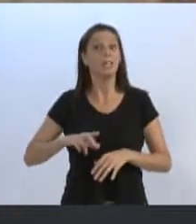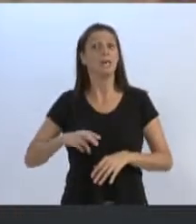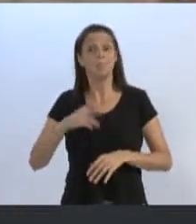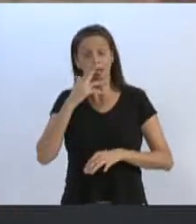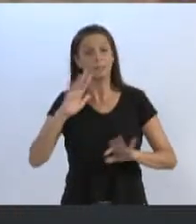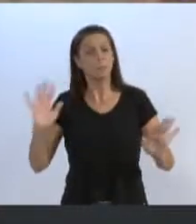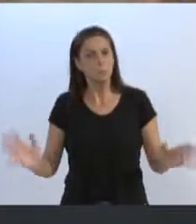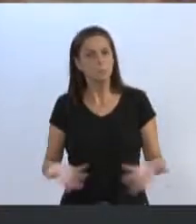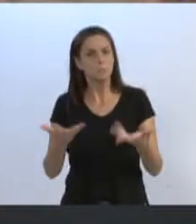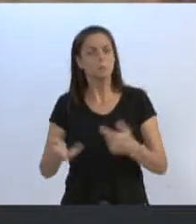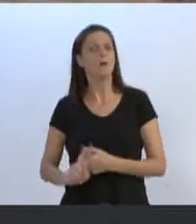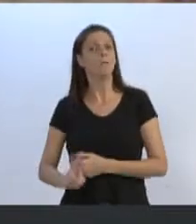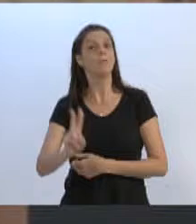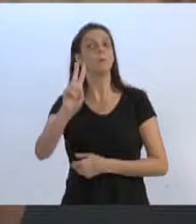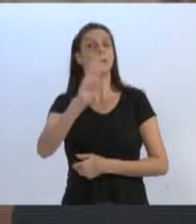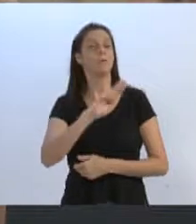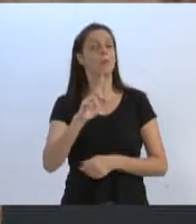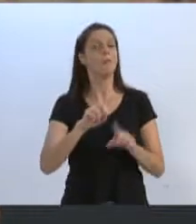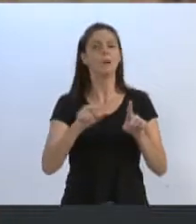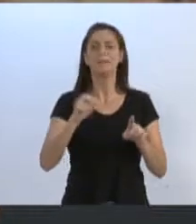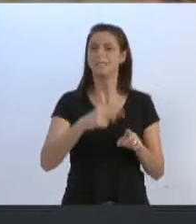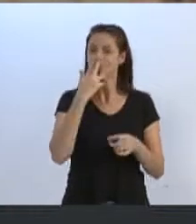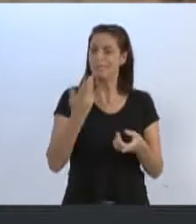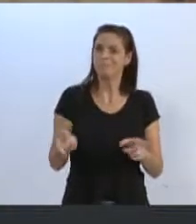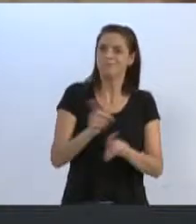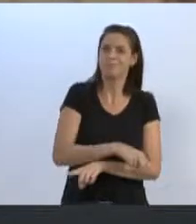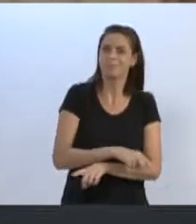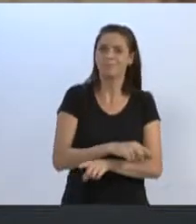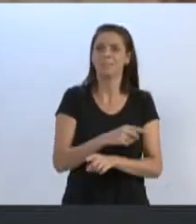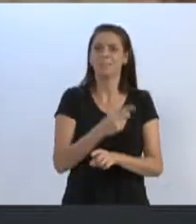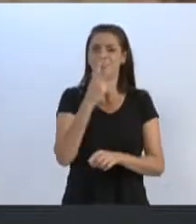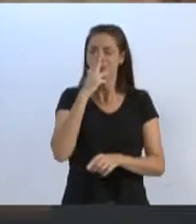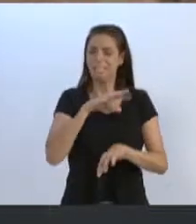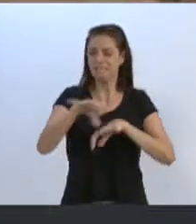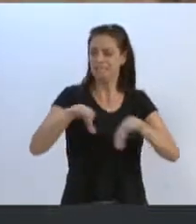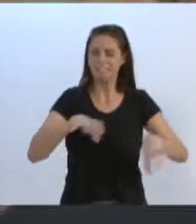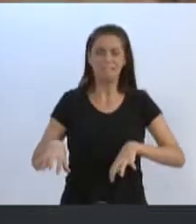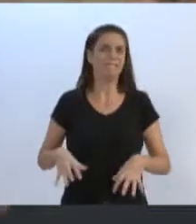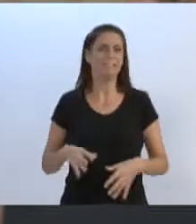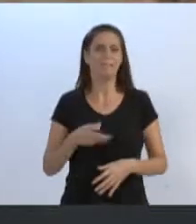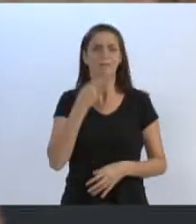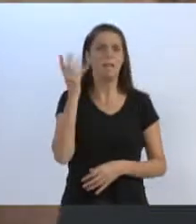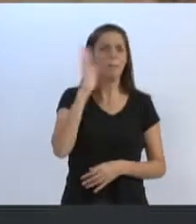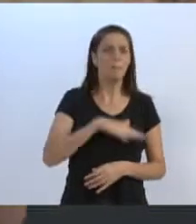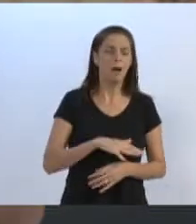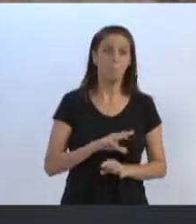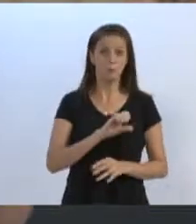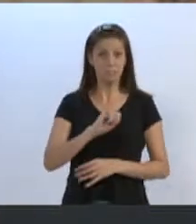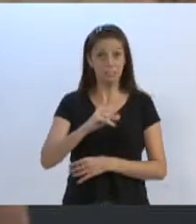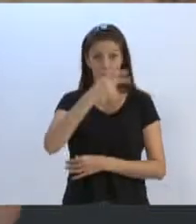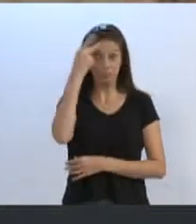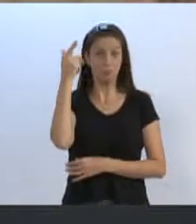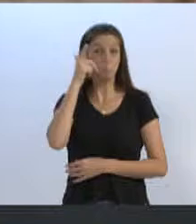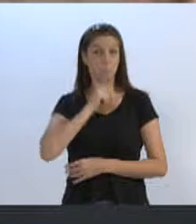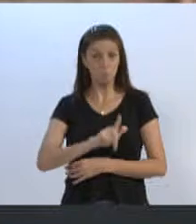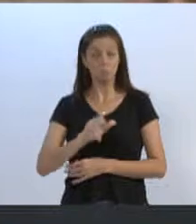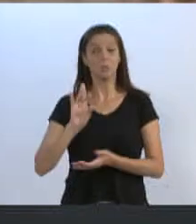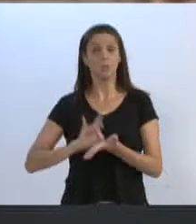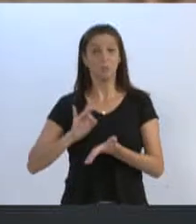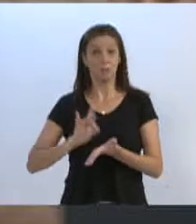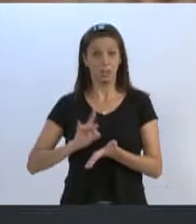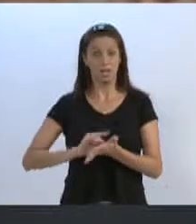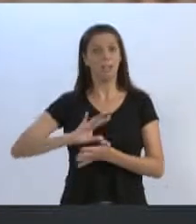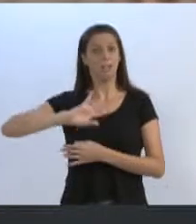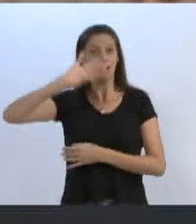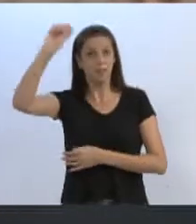parece que aqui, ao contrário, aqui tenta se denegrir. E aí está o resultado. Se teve gente que se elegeu em cima de valorizar e de trazer as coisas